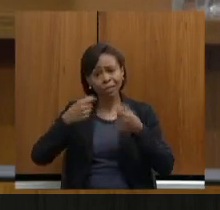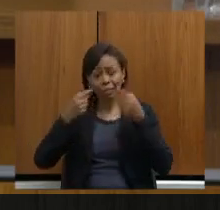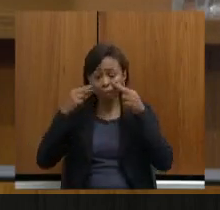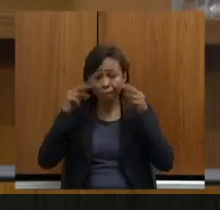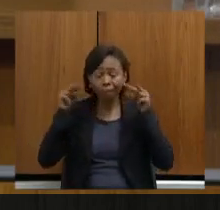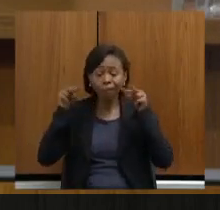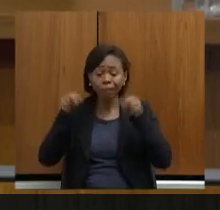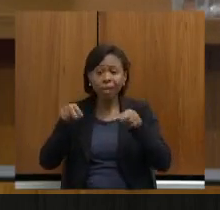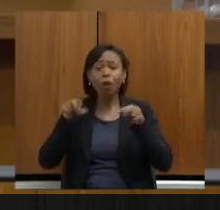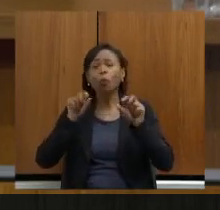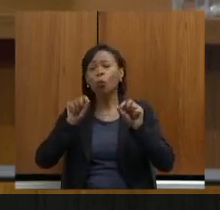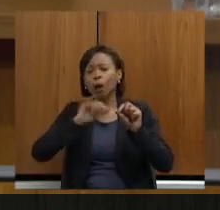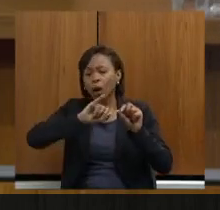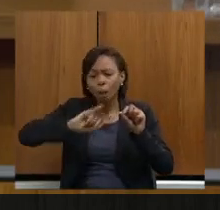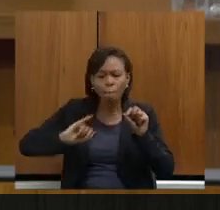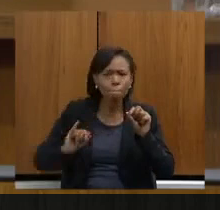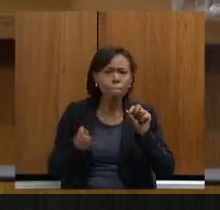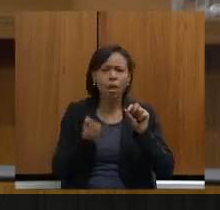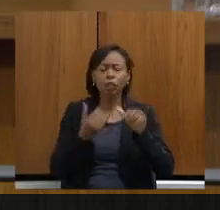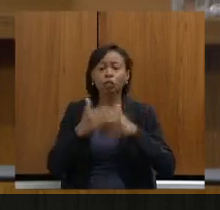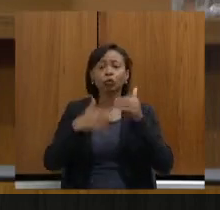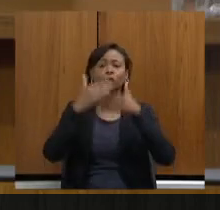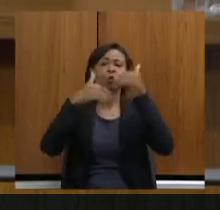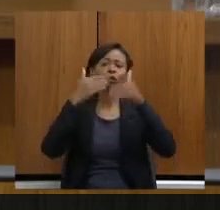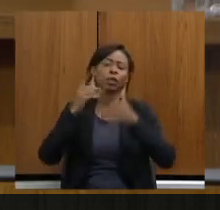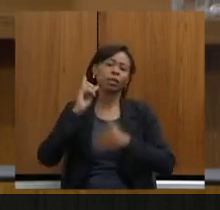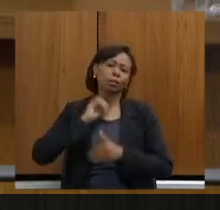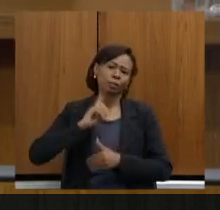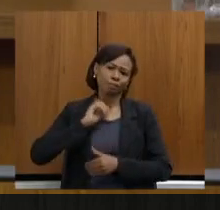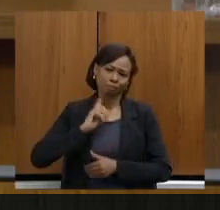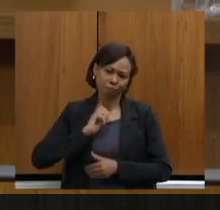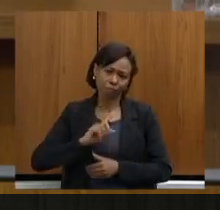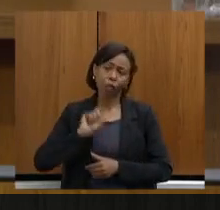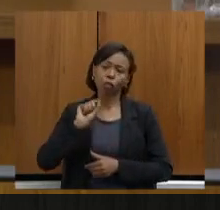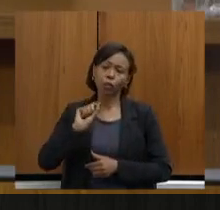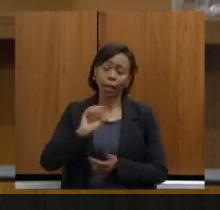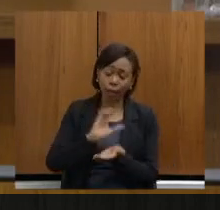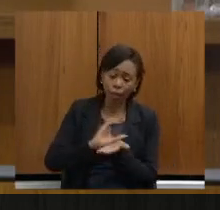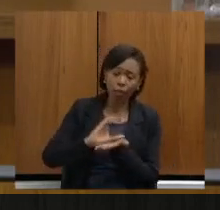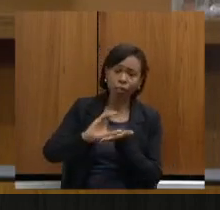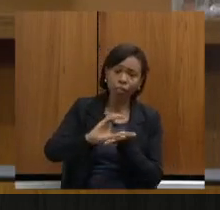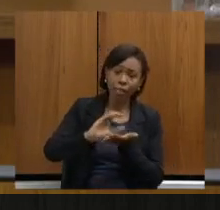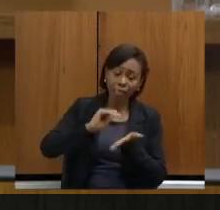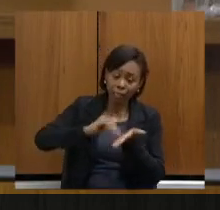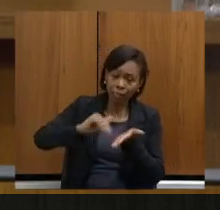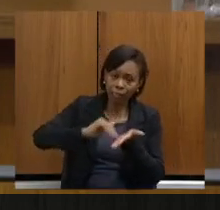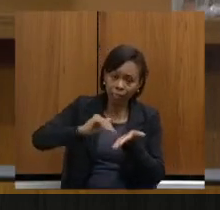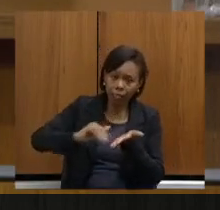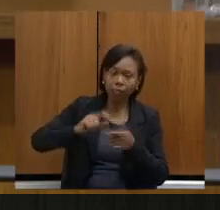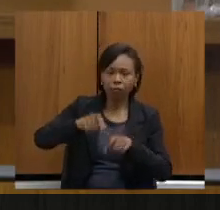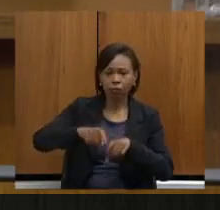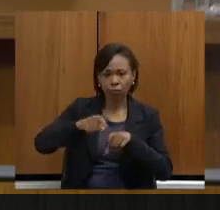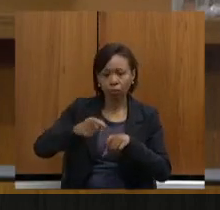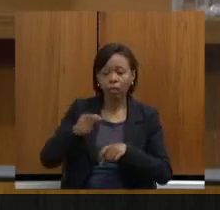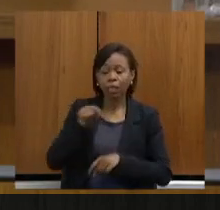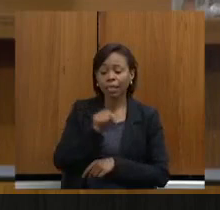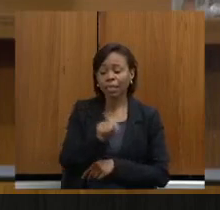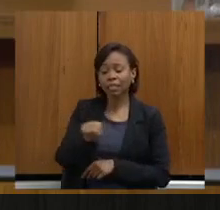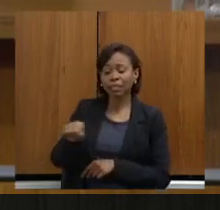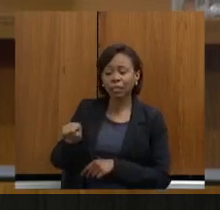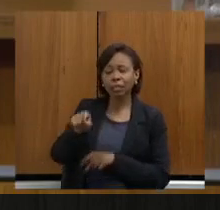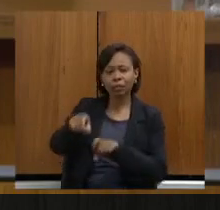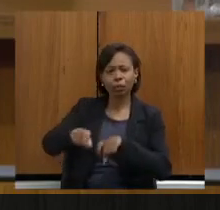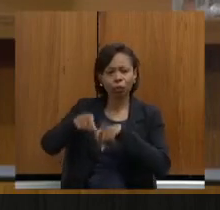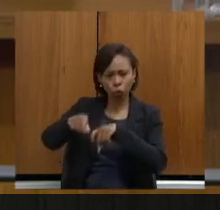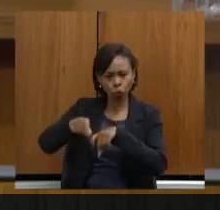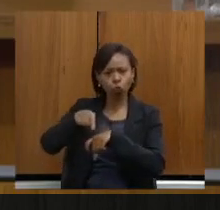oportunidade de crescer o estado que é exatamente investir na secretaria de agricultura investir nesses agricultores